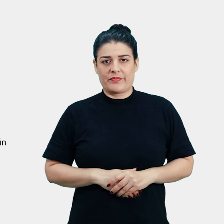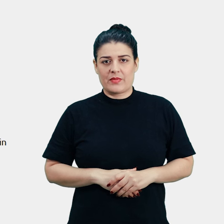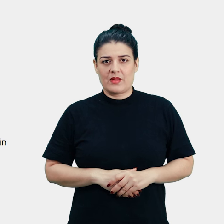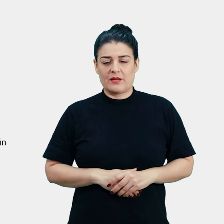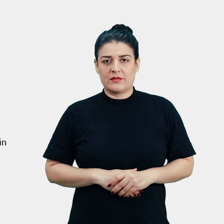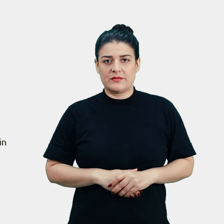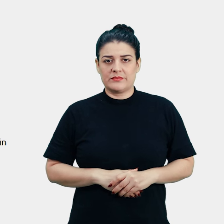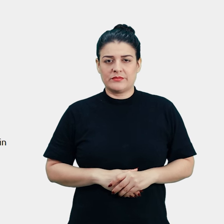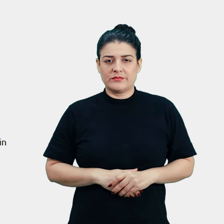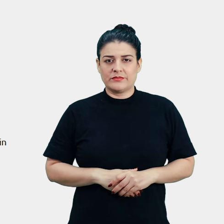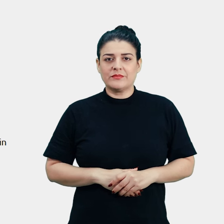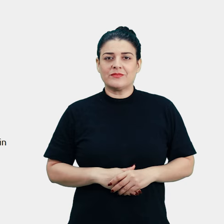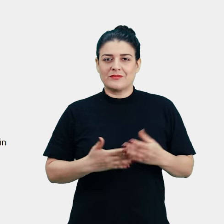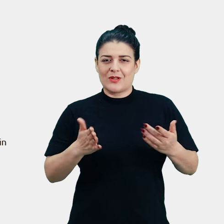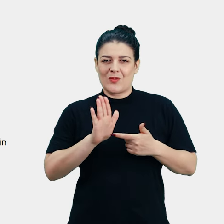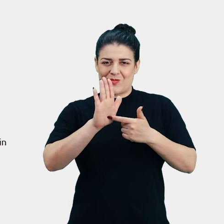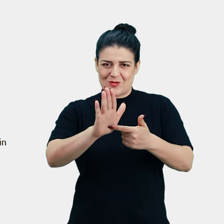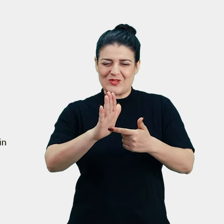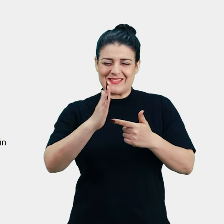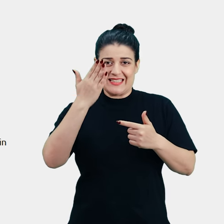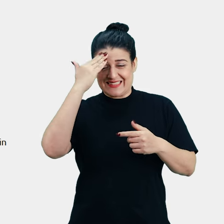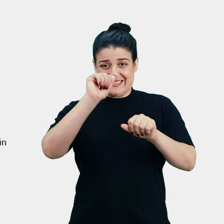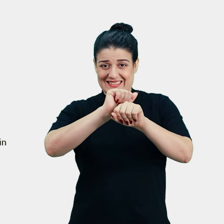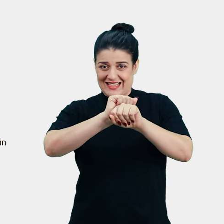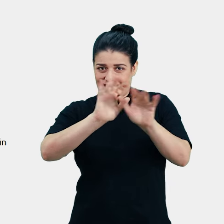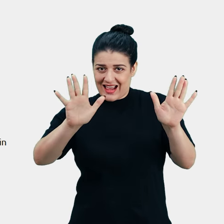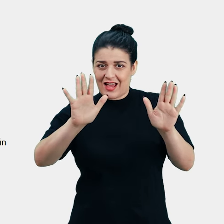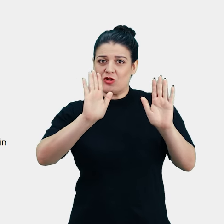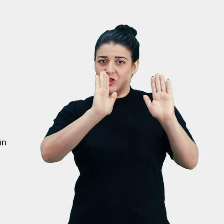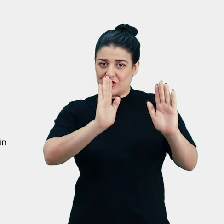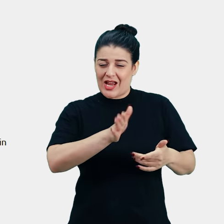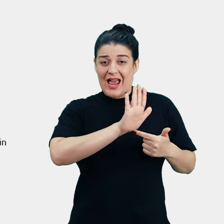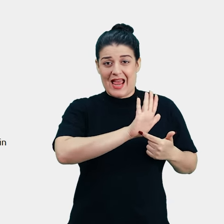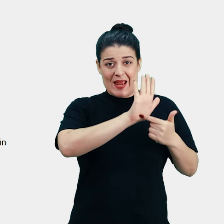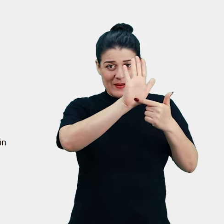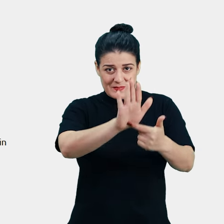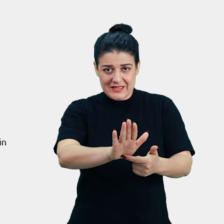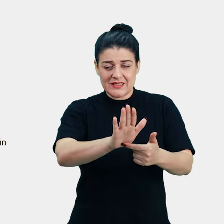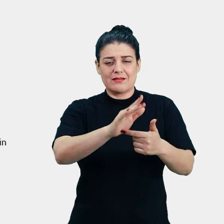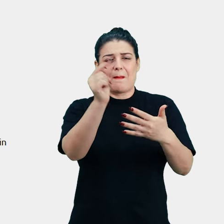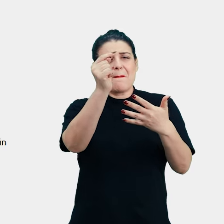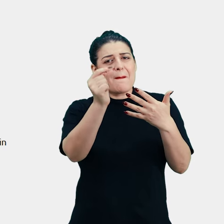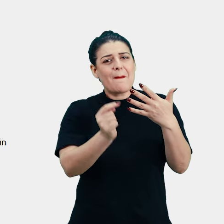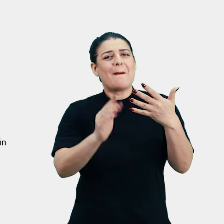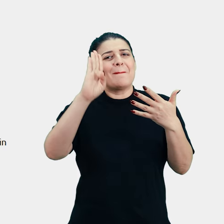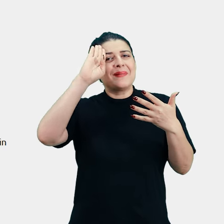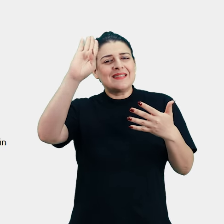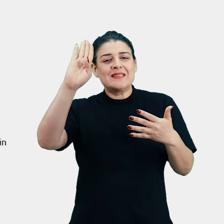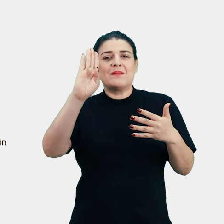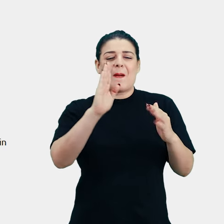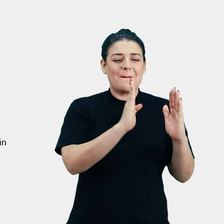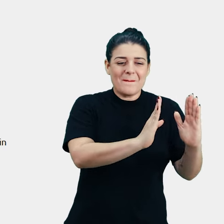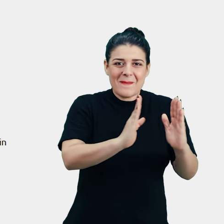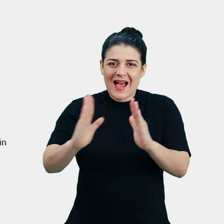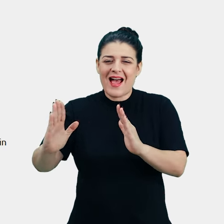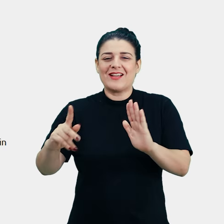Então, aqui é só para reforçar para vocês, então, depois de ter apresentado os principais pedacinhos,